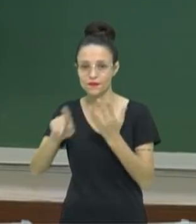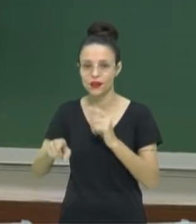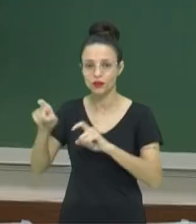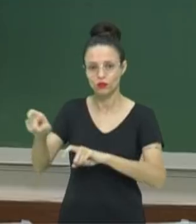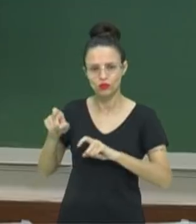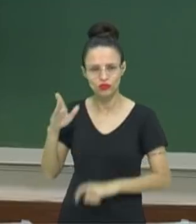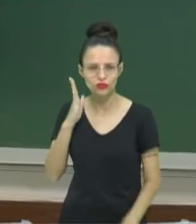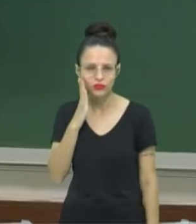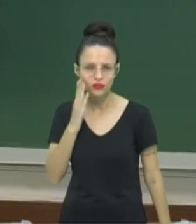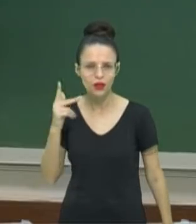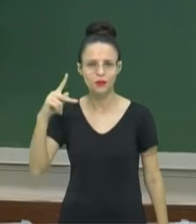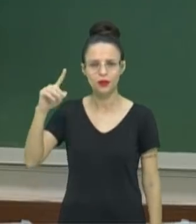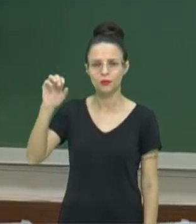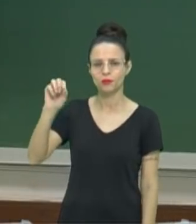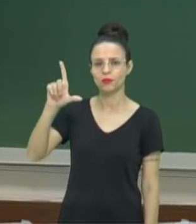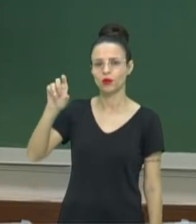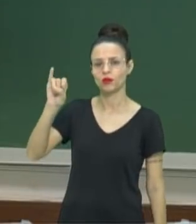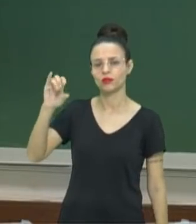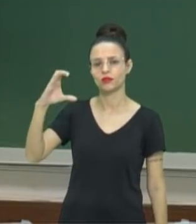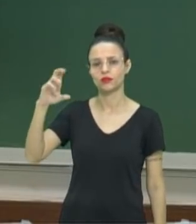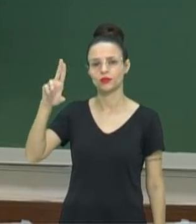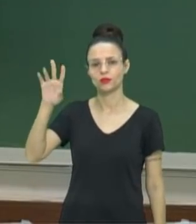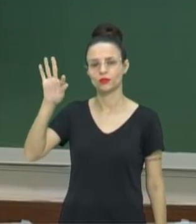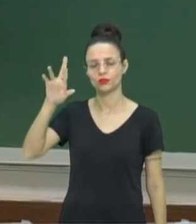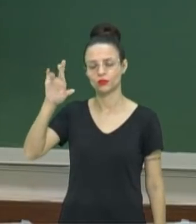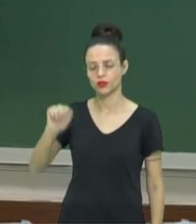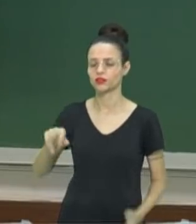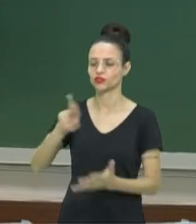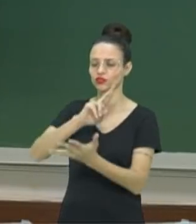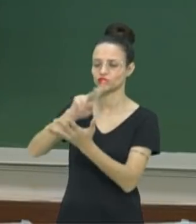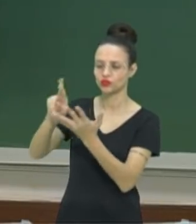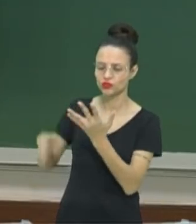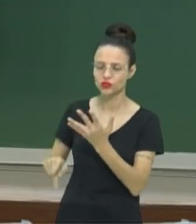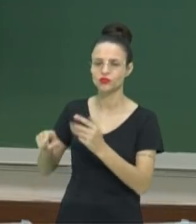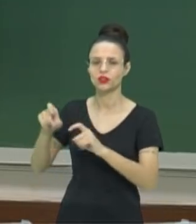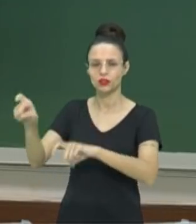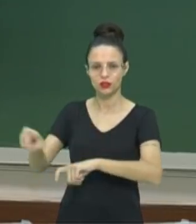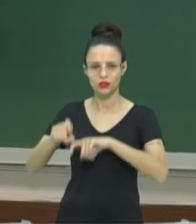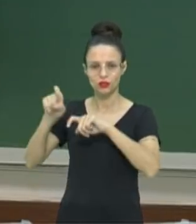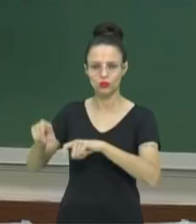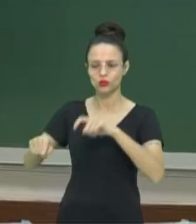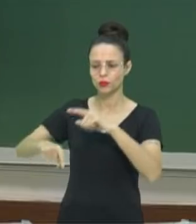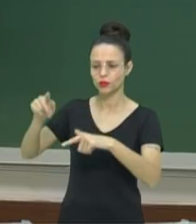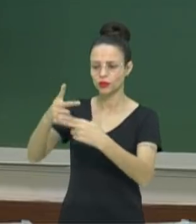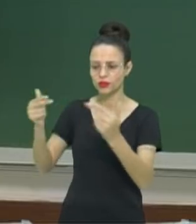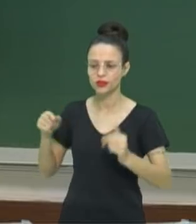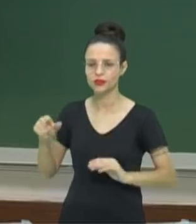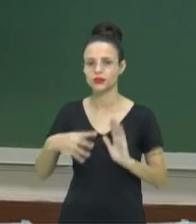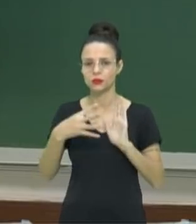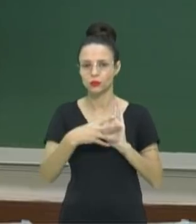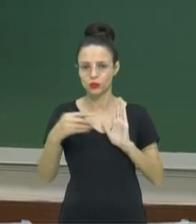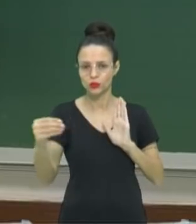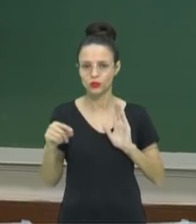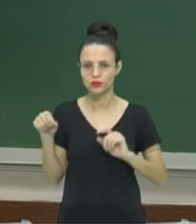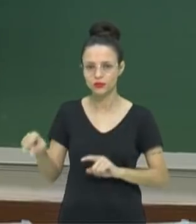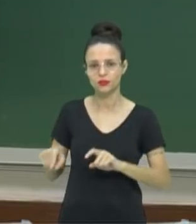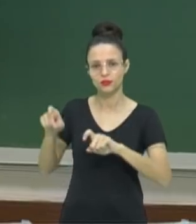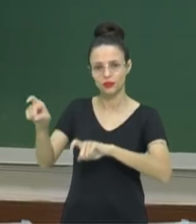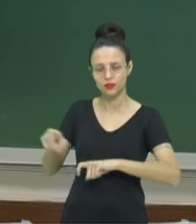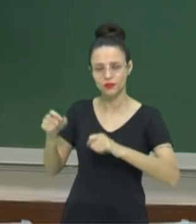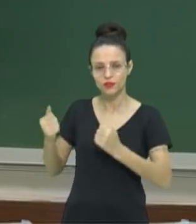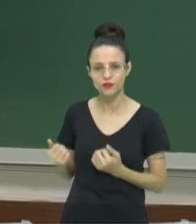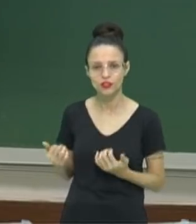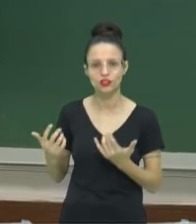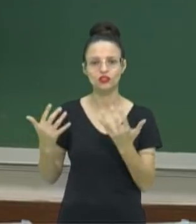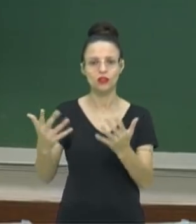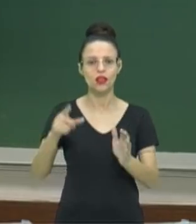que são policulturas, né? Cultivo de diferentes itens. Então, esse modelo de agricultura, de cultivo de